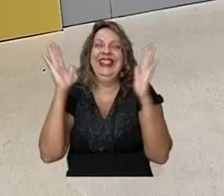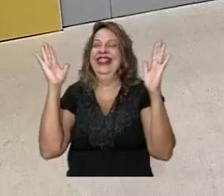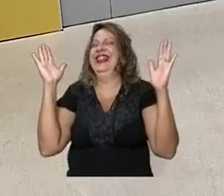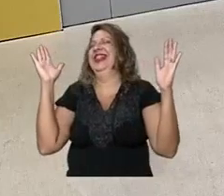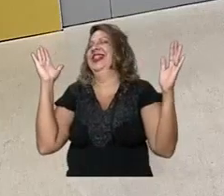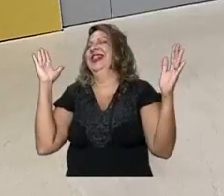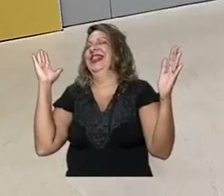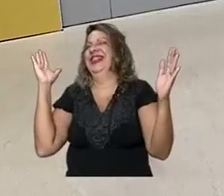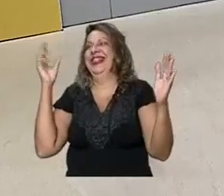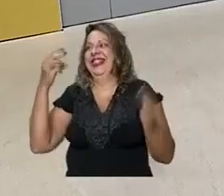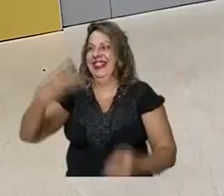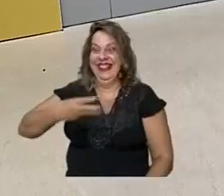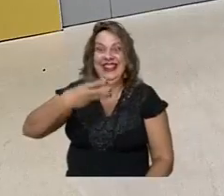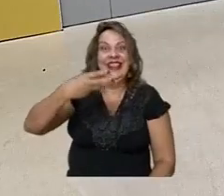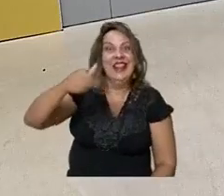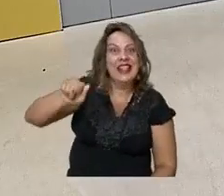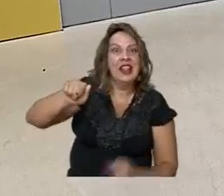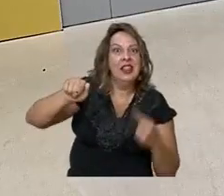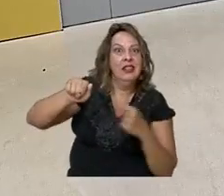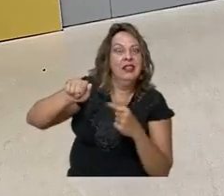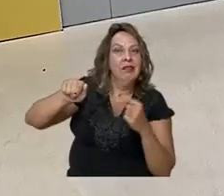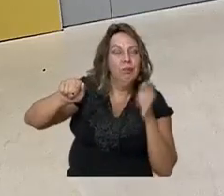Decidiu! Que isso?